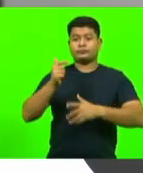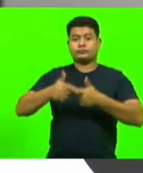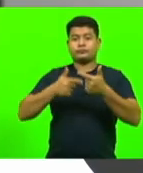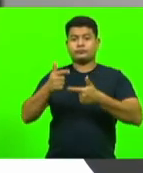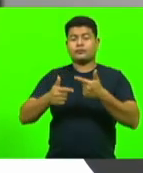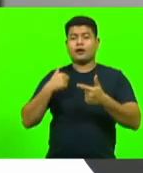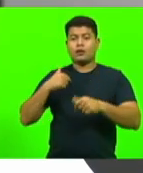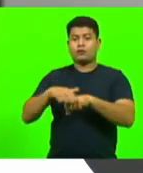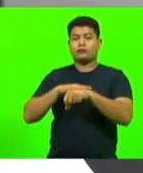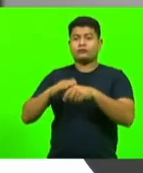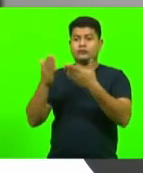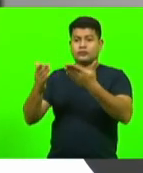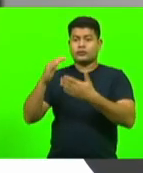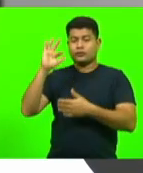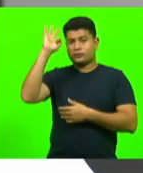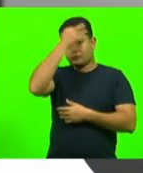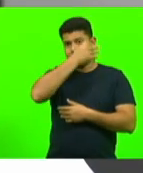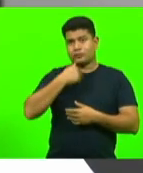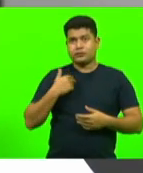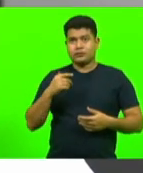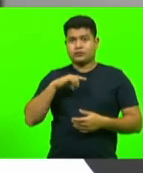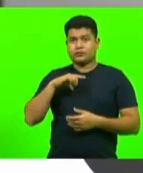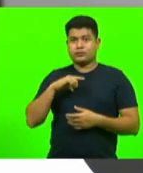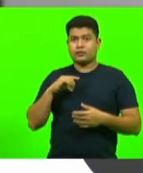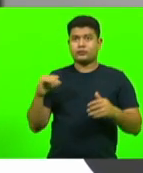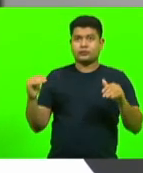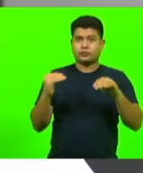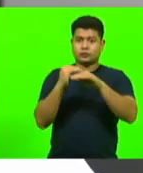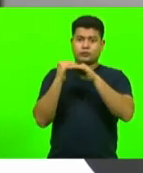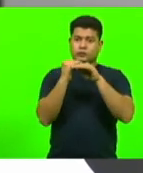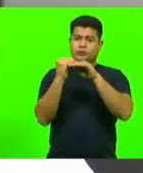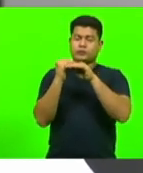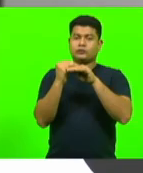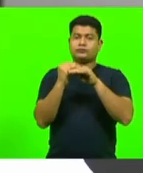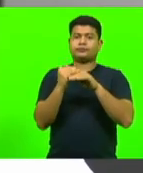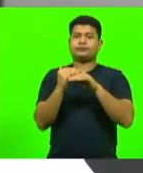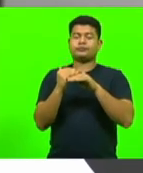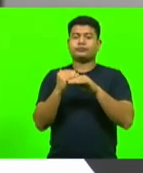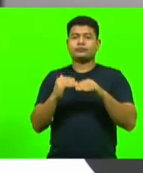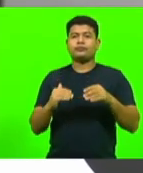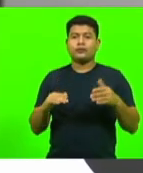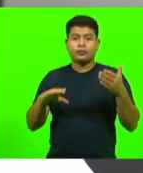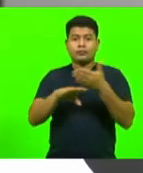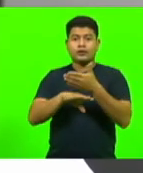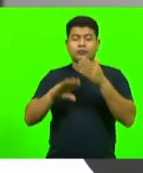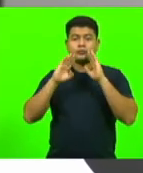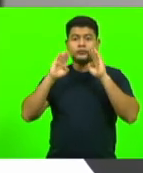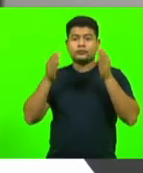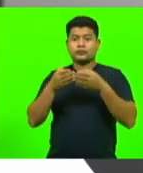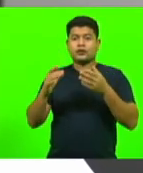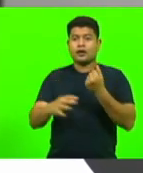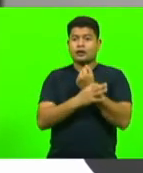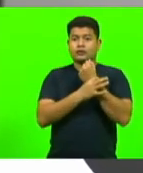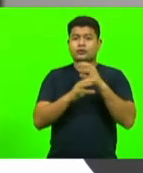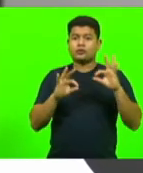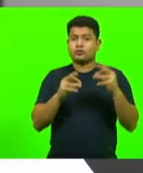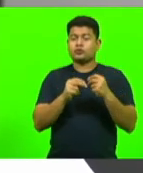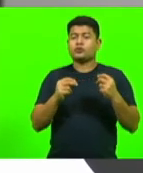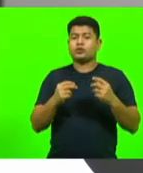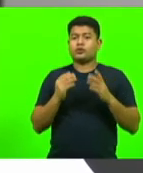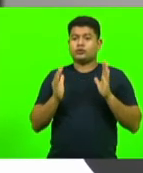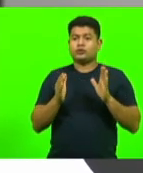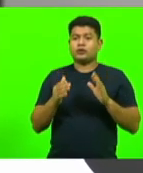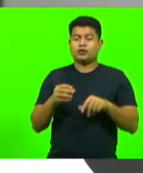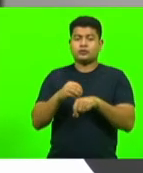para fazer essa readequação e ficar nessa mesma Instância né neste fórum e garantindo aqui todos esses encaminhamentos